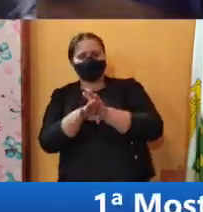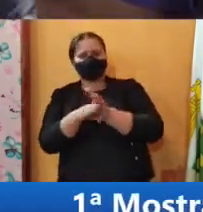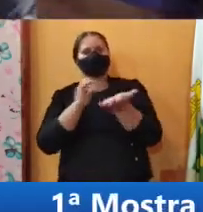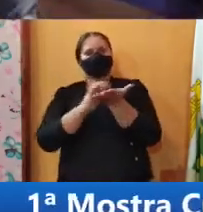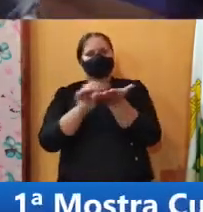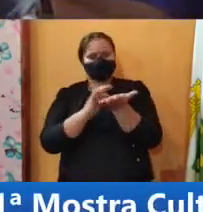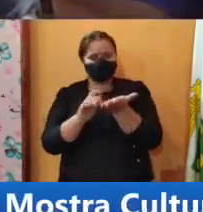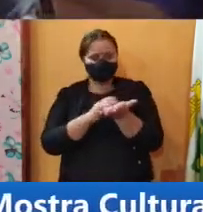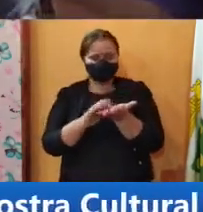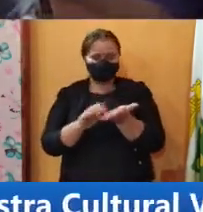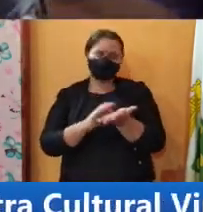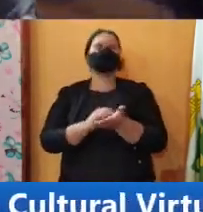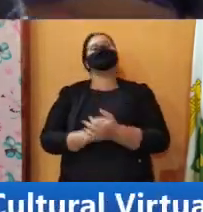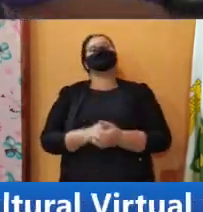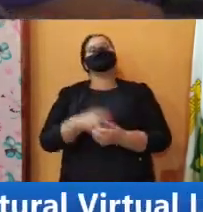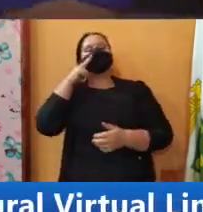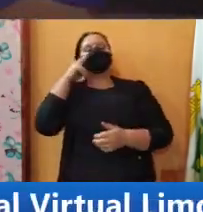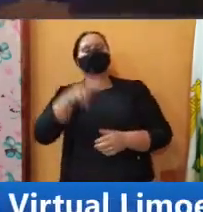cultura. Certo?